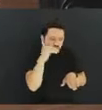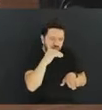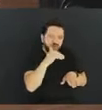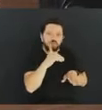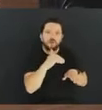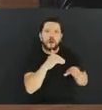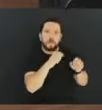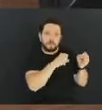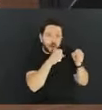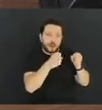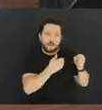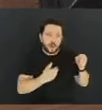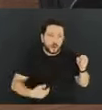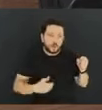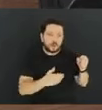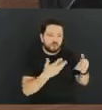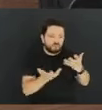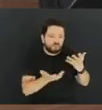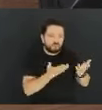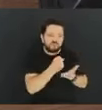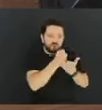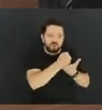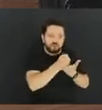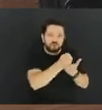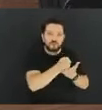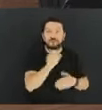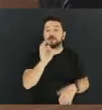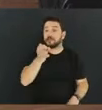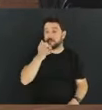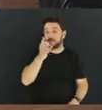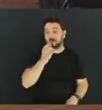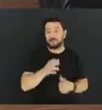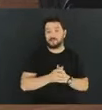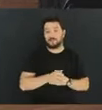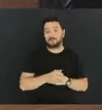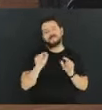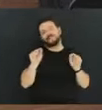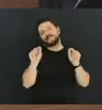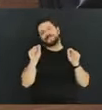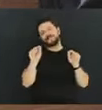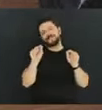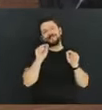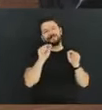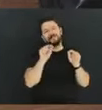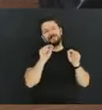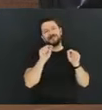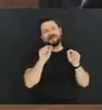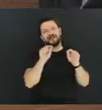atendimento. Nós sabemos que nem todas as famílias têm essa possibilidade de